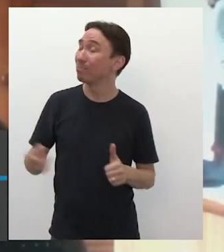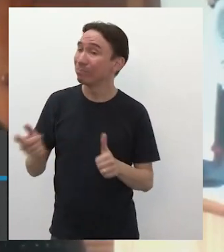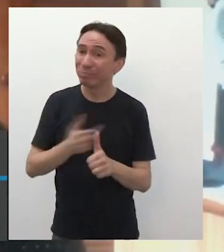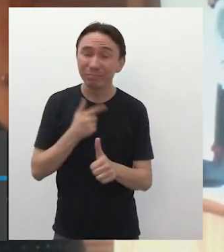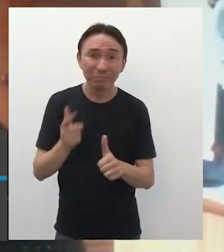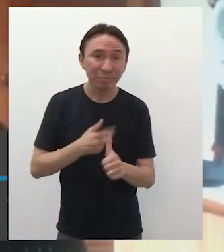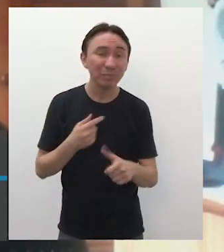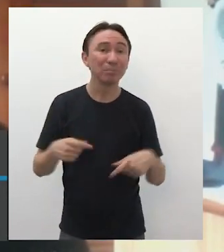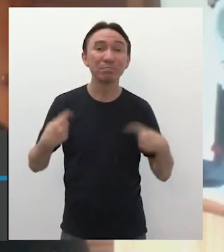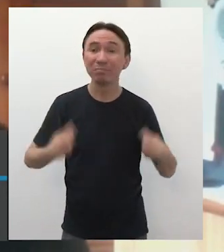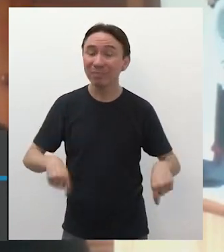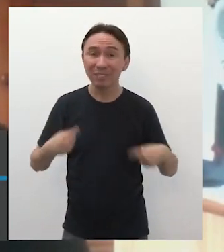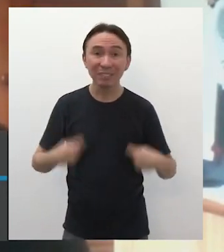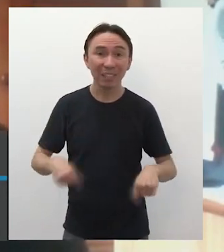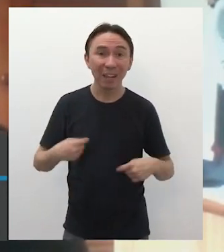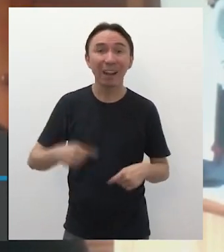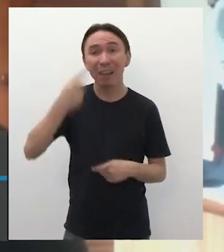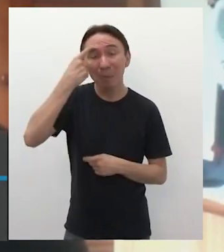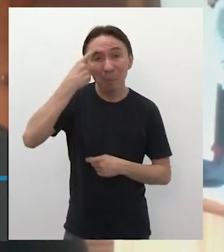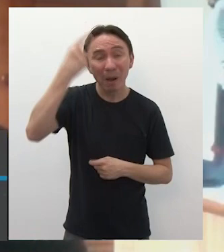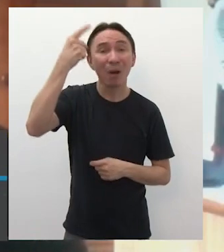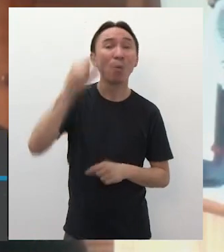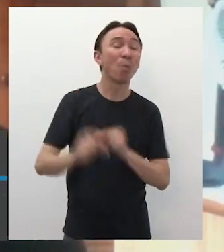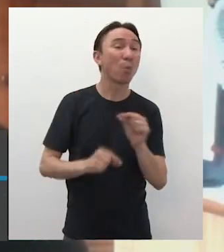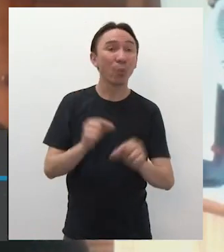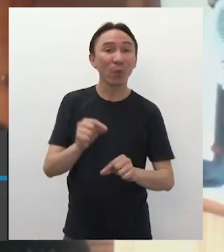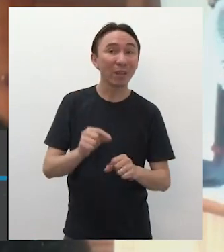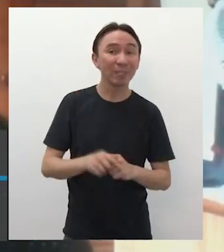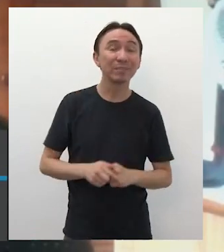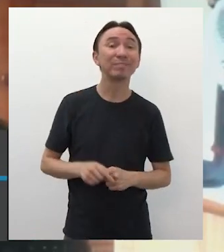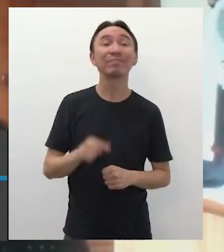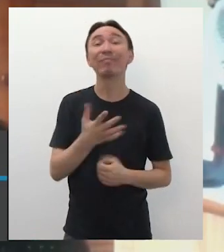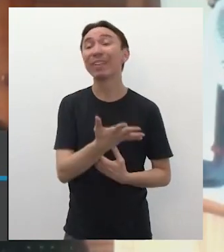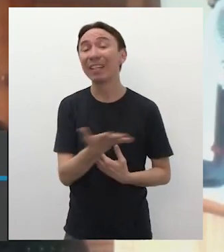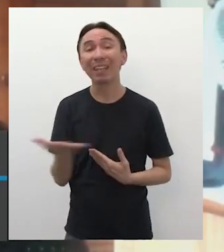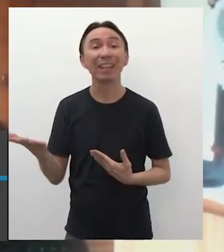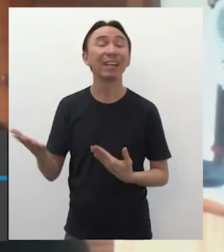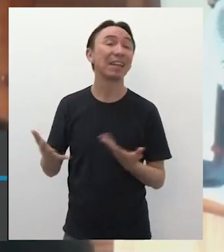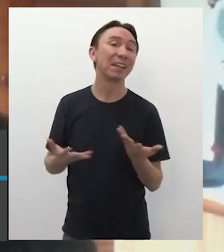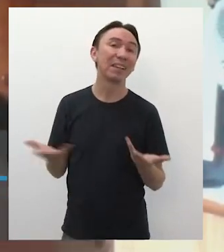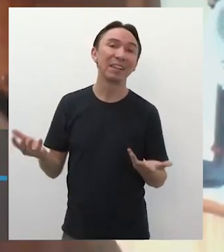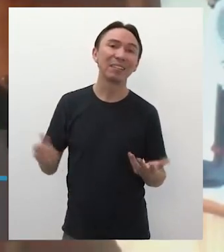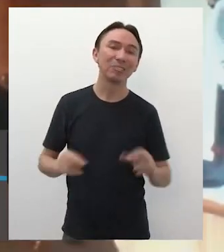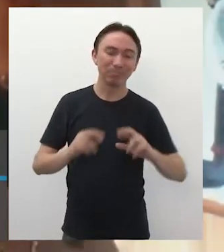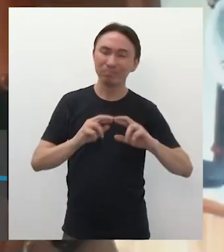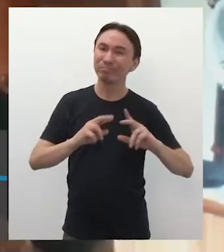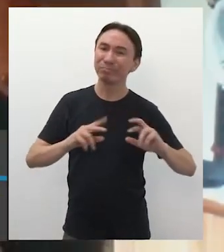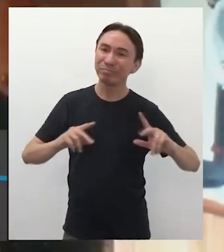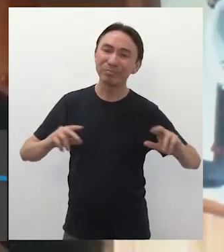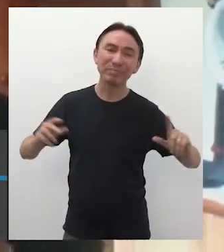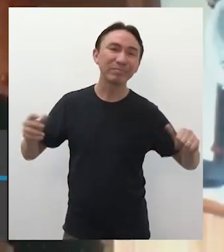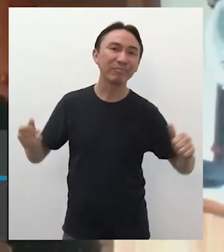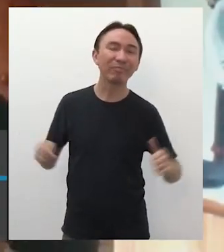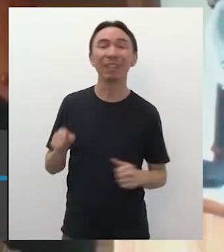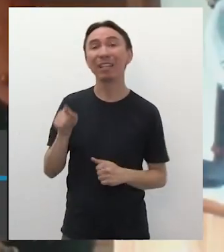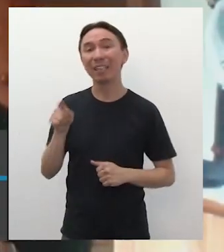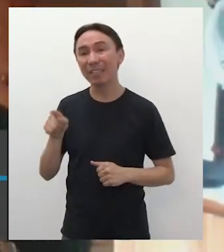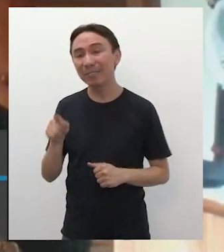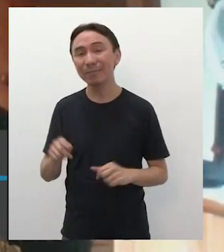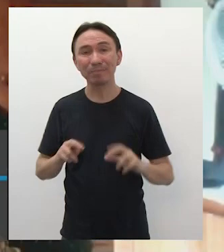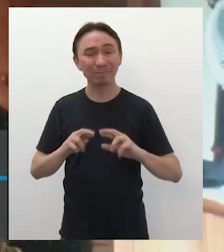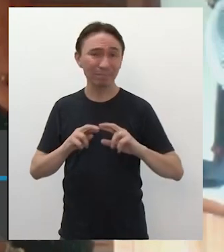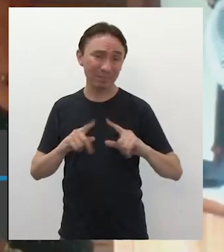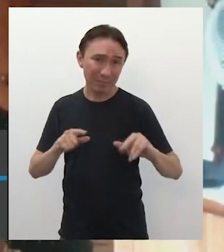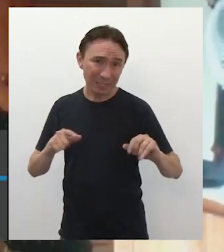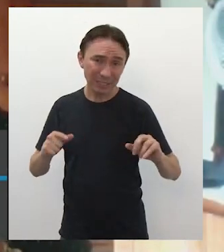de relações que a gente oferece no ambiente da escola. As relações, a qualidade das interações que